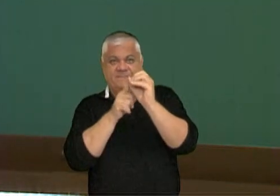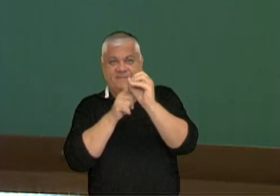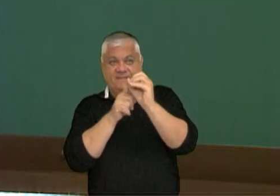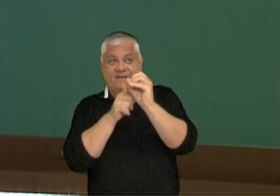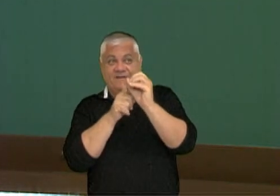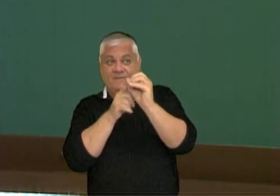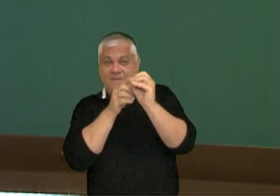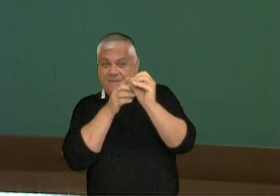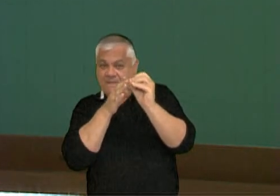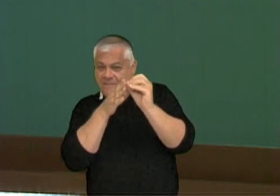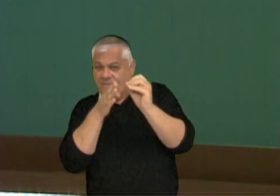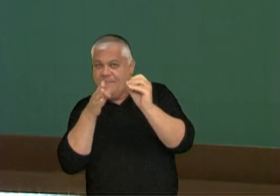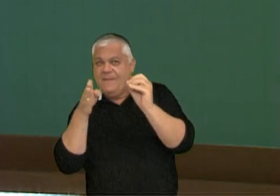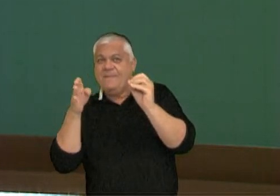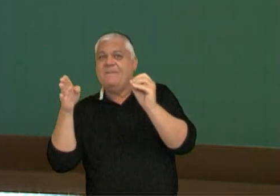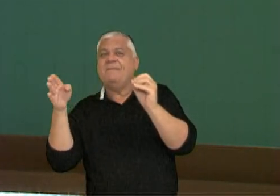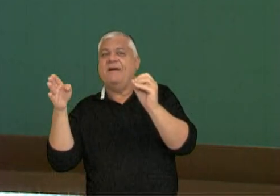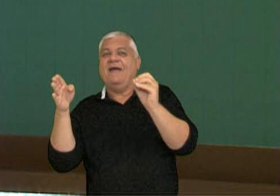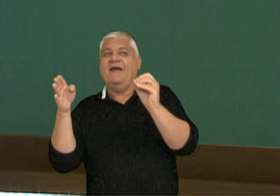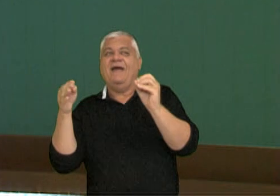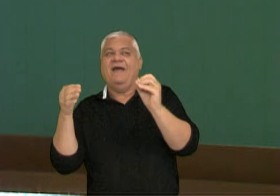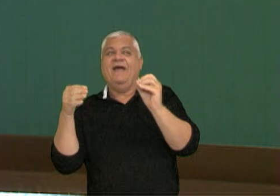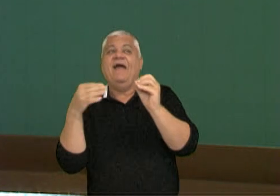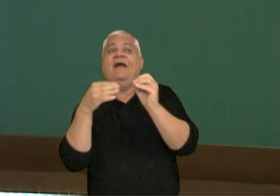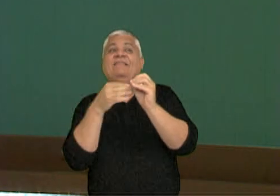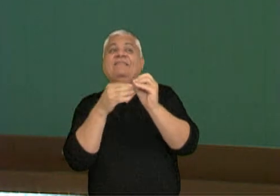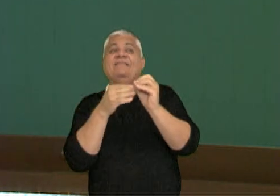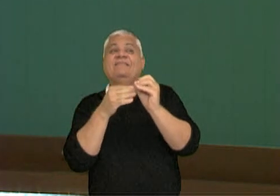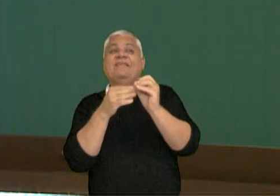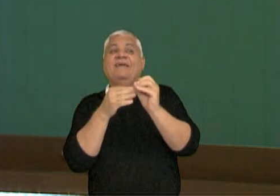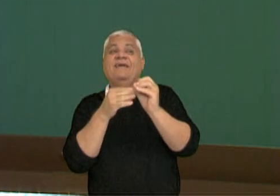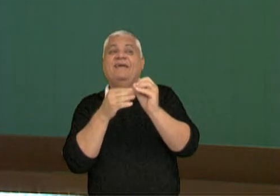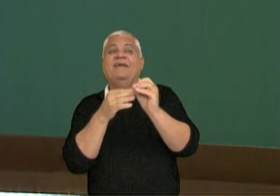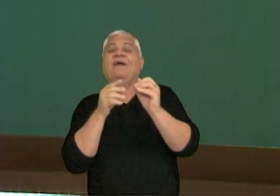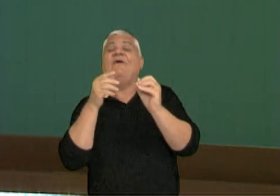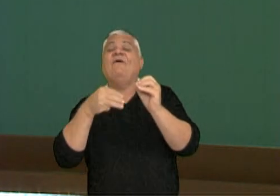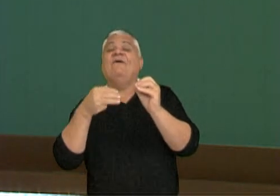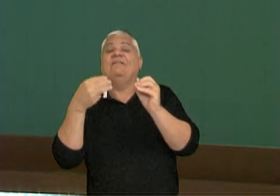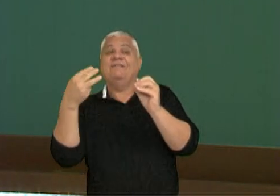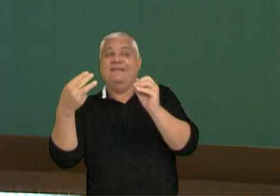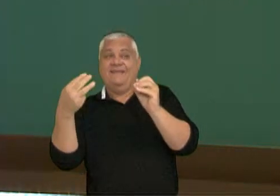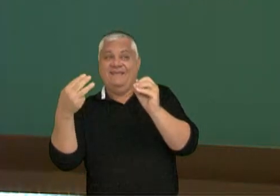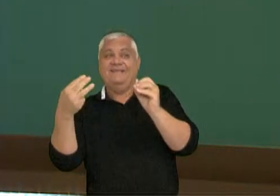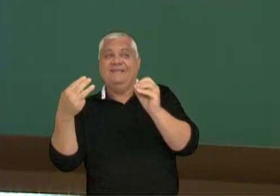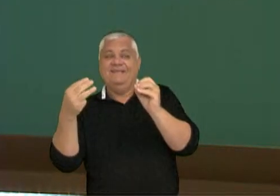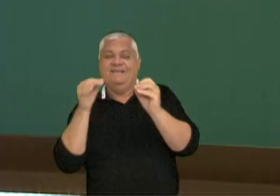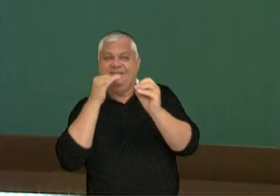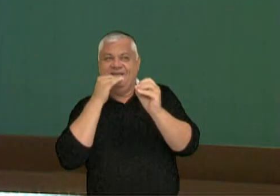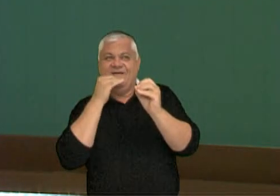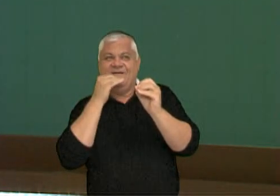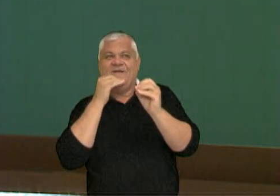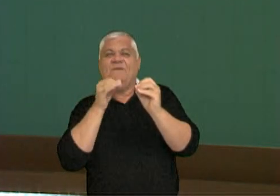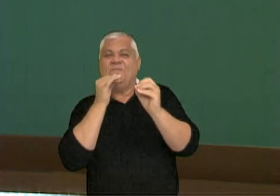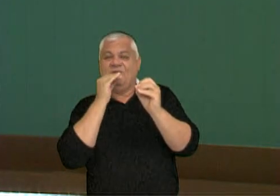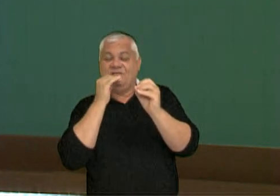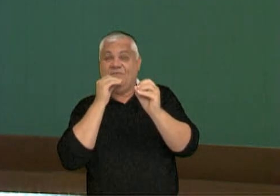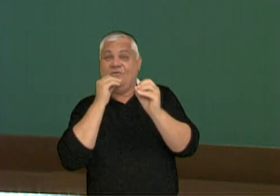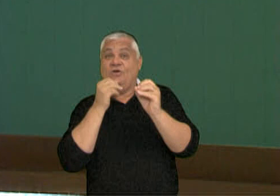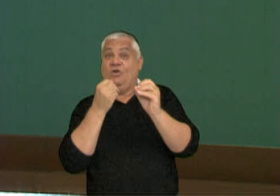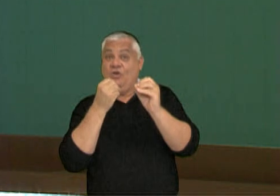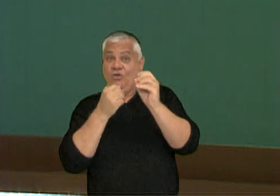à direita de 0, ok? Positivo, então vai começar a parte inteira